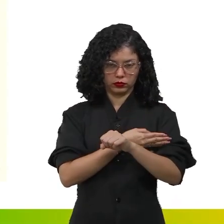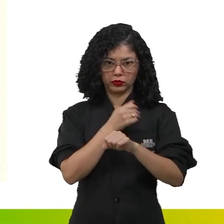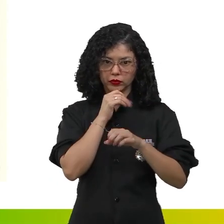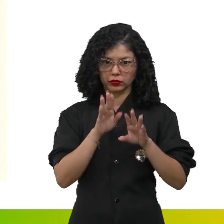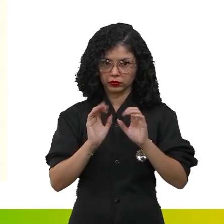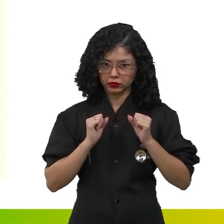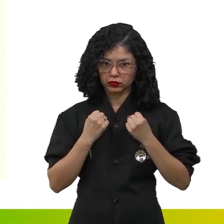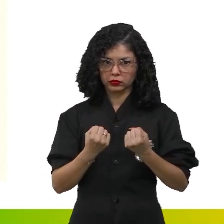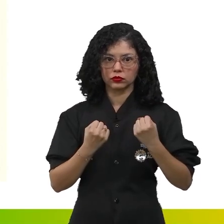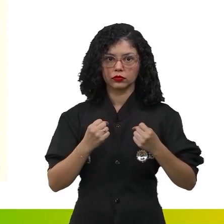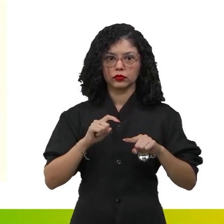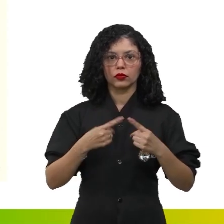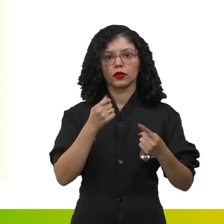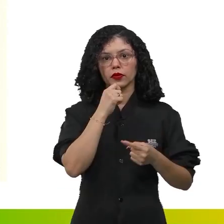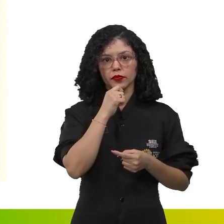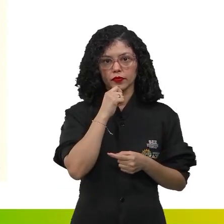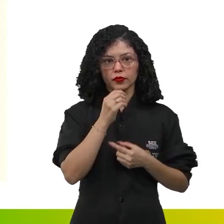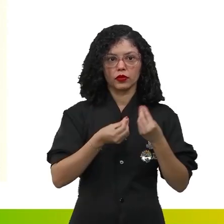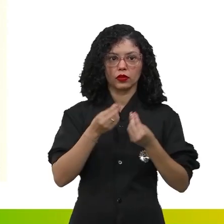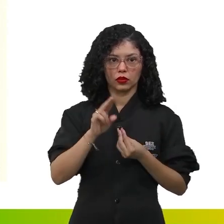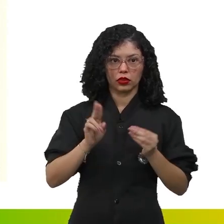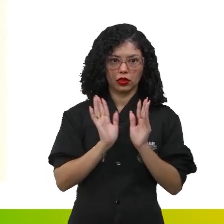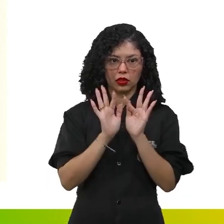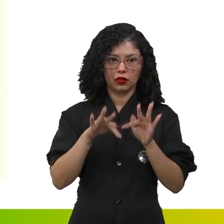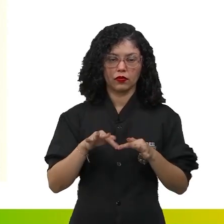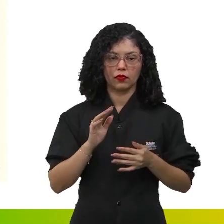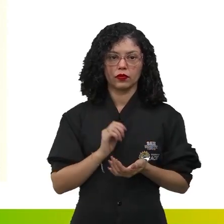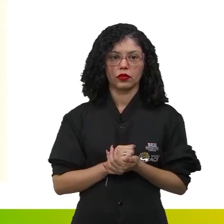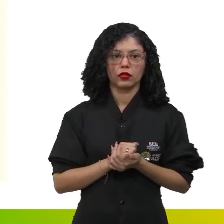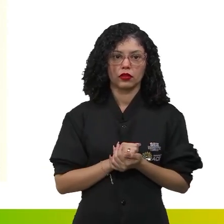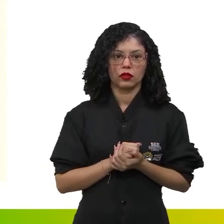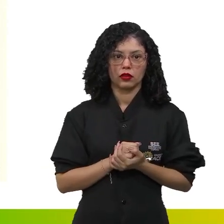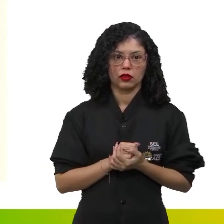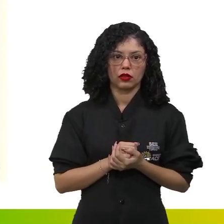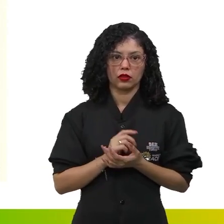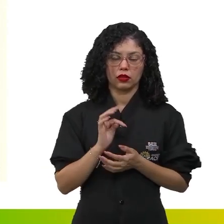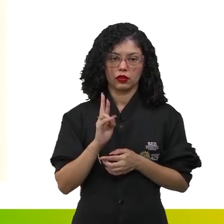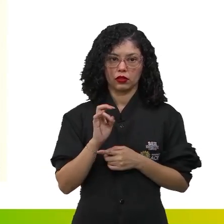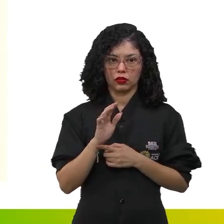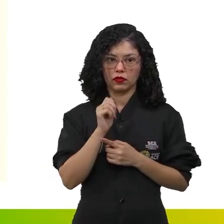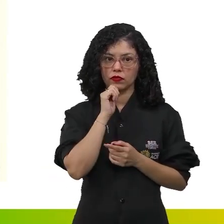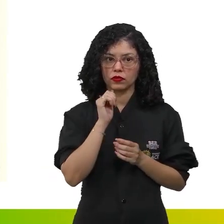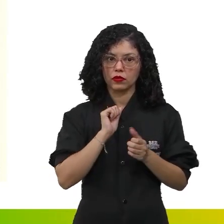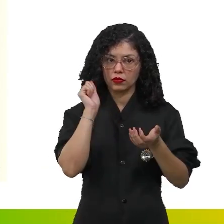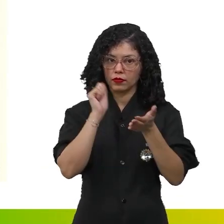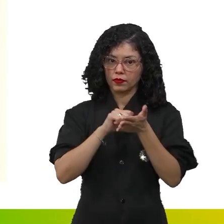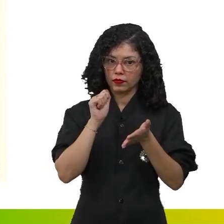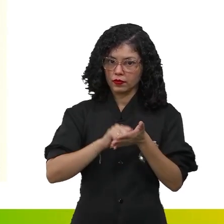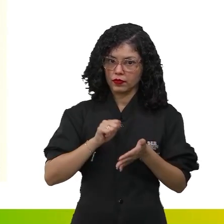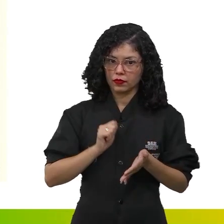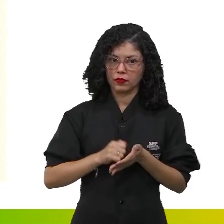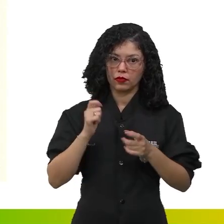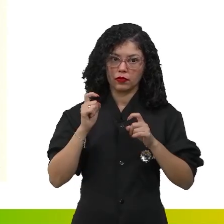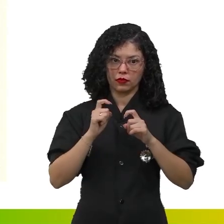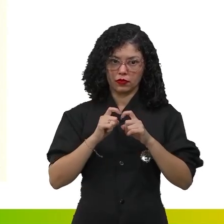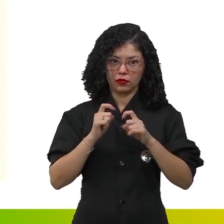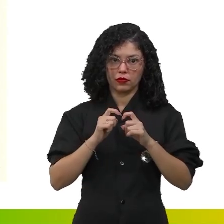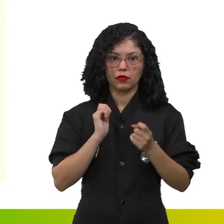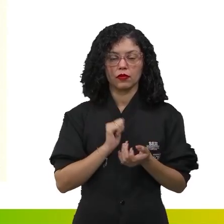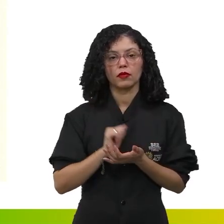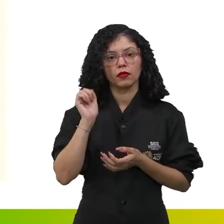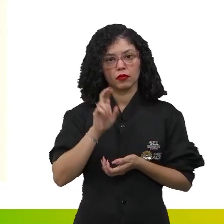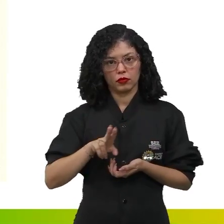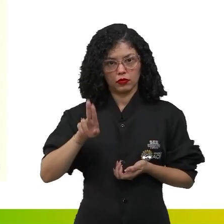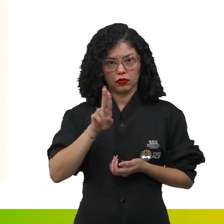força, embora possam ser utilizados com fins, ó, terapêuticos, sob prescrição